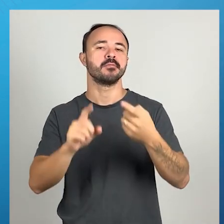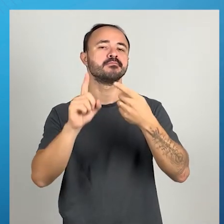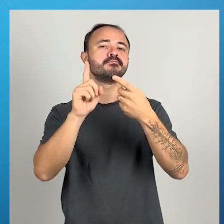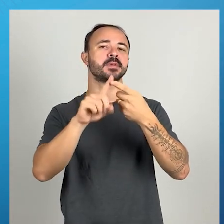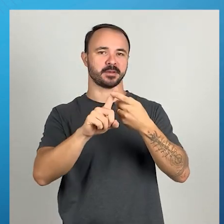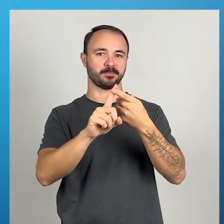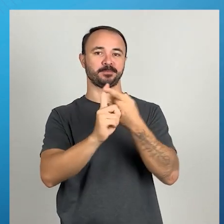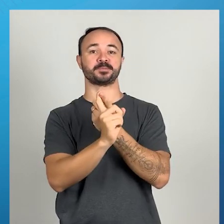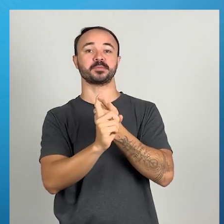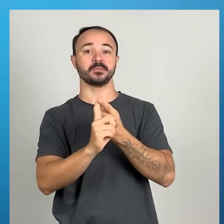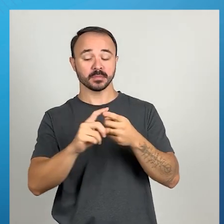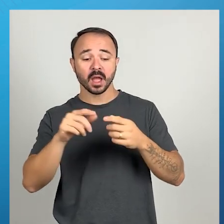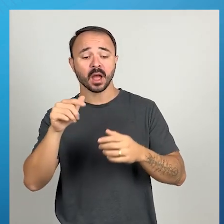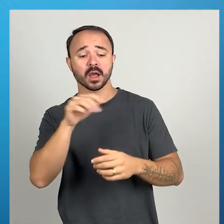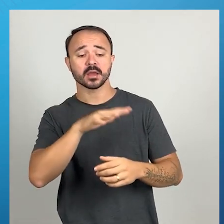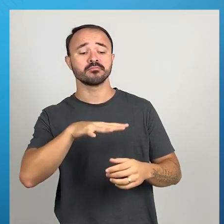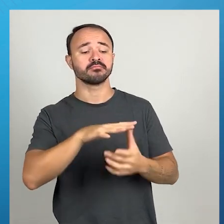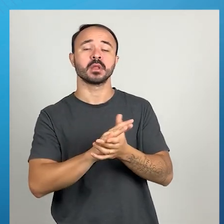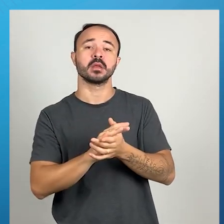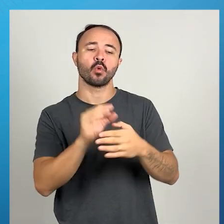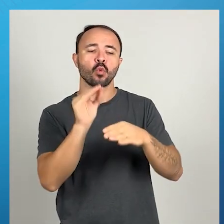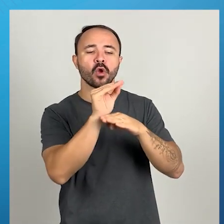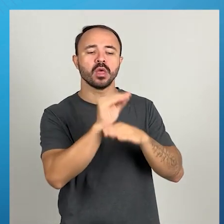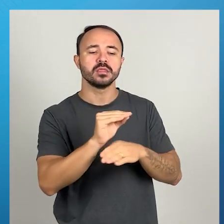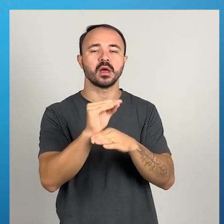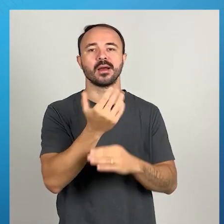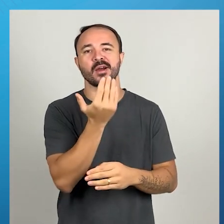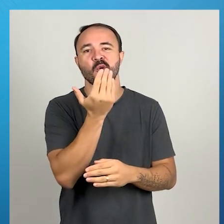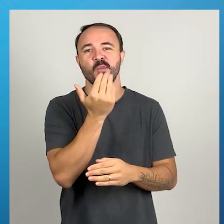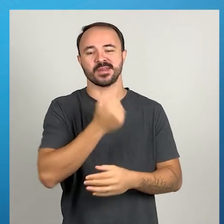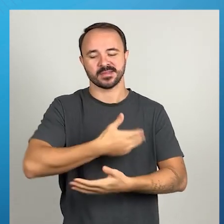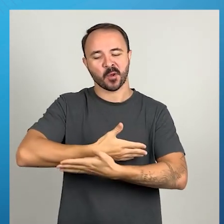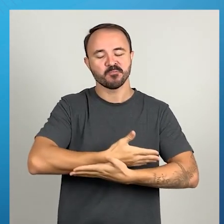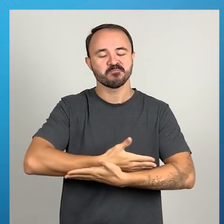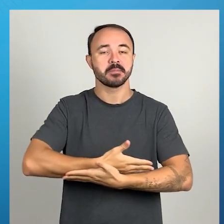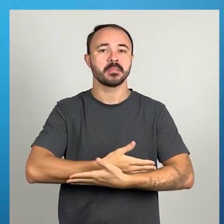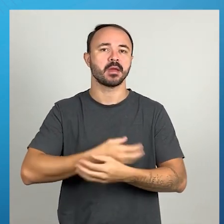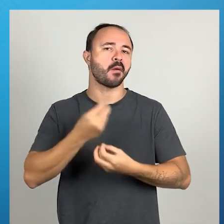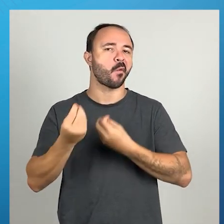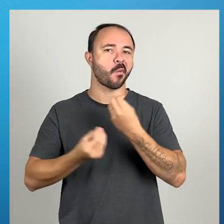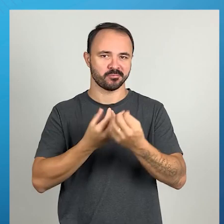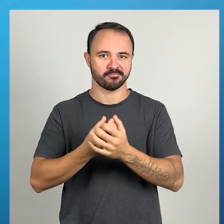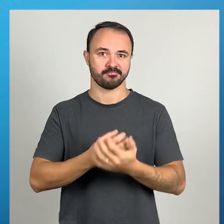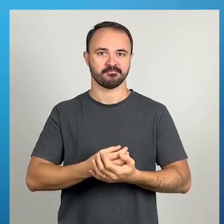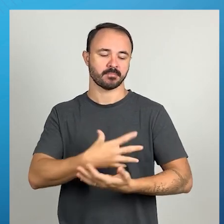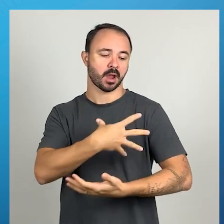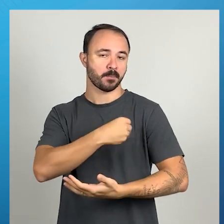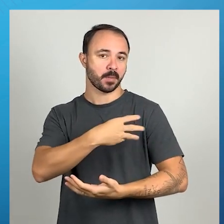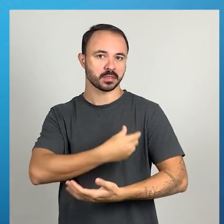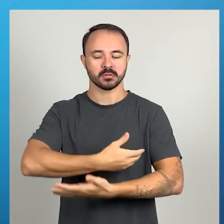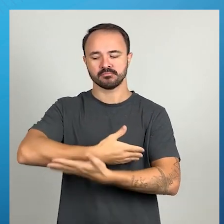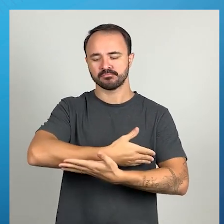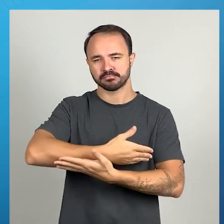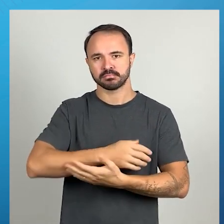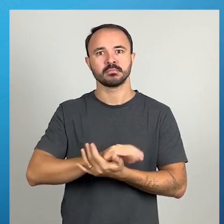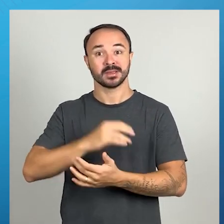Primeiro, no que se diz respeito à nutrição e alimentação do bebê, a importância da amamentação. A amamentação ela é importante